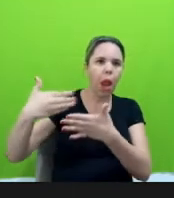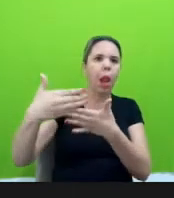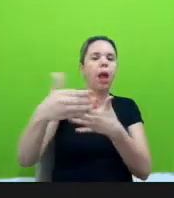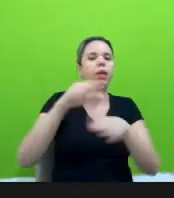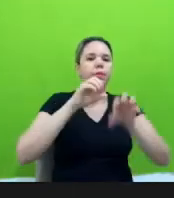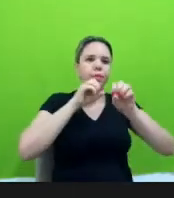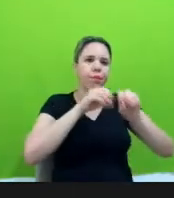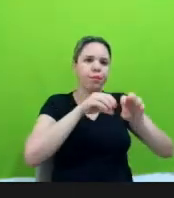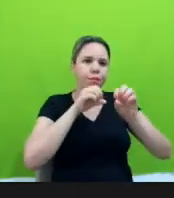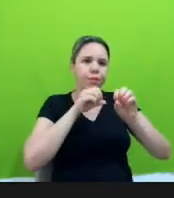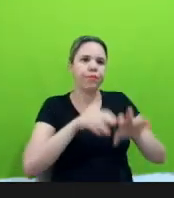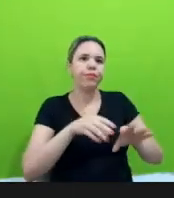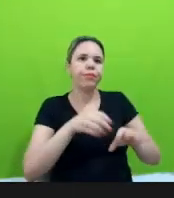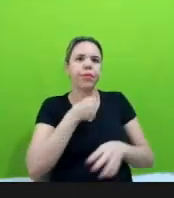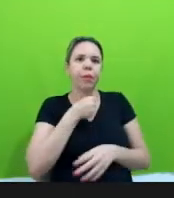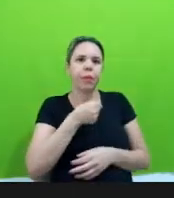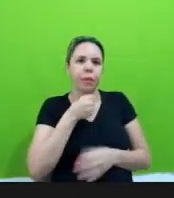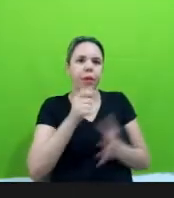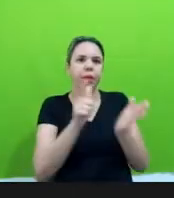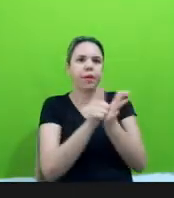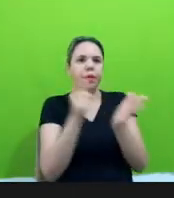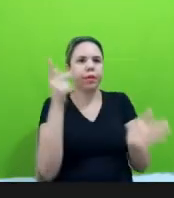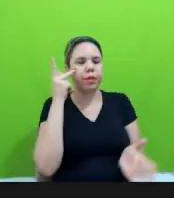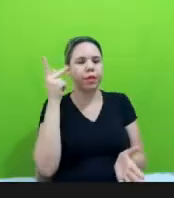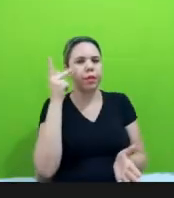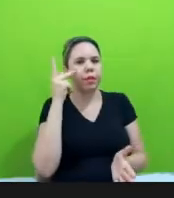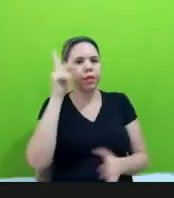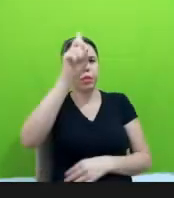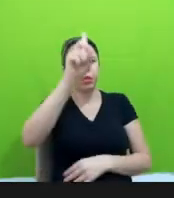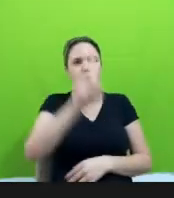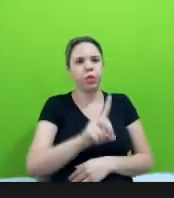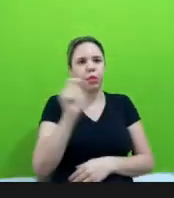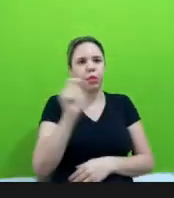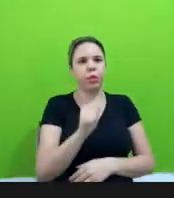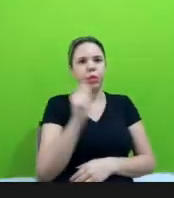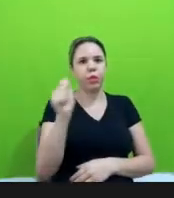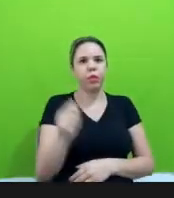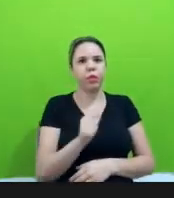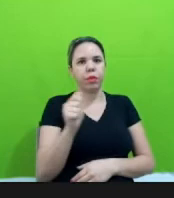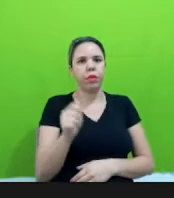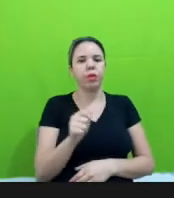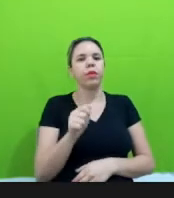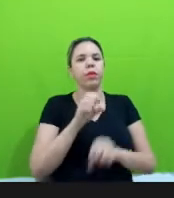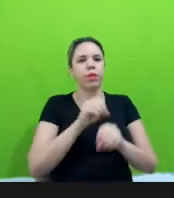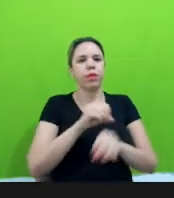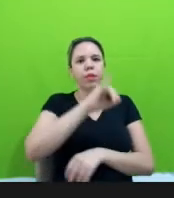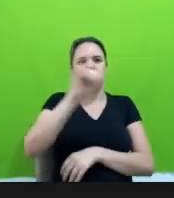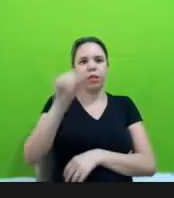né? Repórter da Folha de São Paulo e é diretor da Associação de Jornalistas de Educação, a GEDUCA,